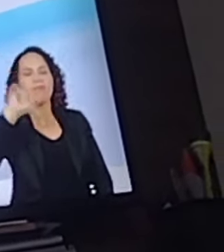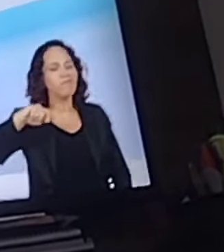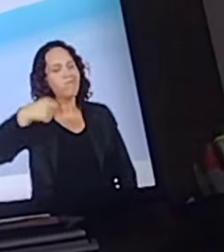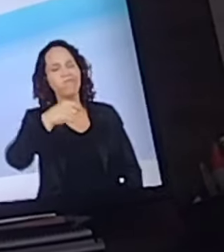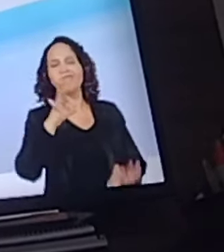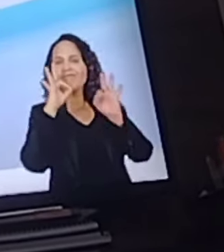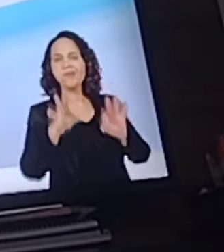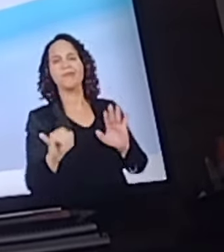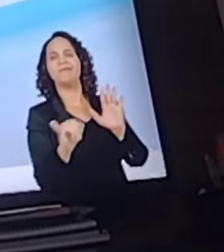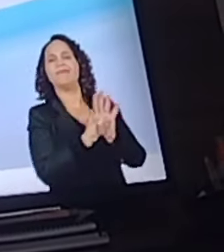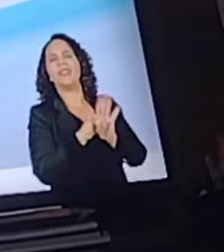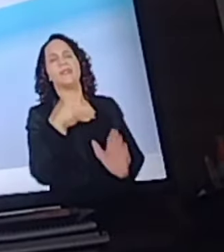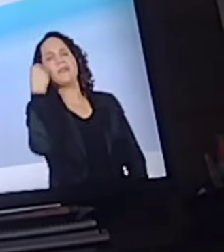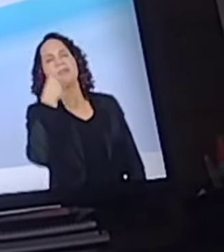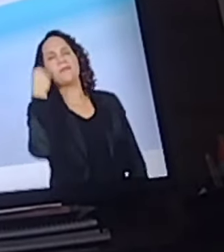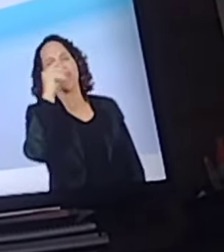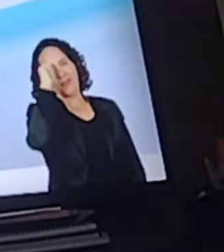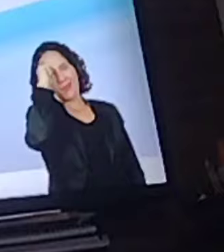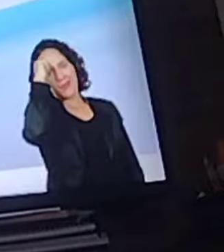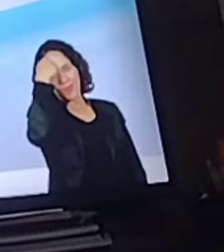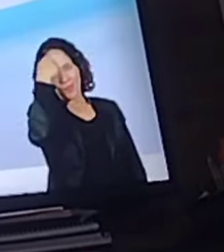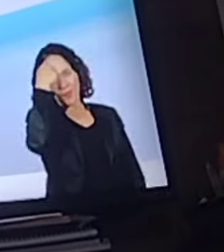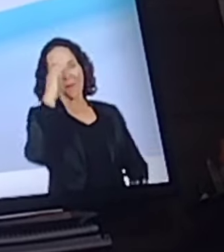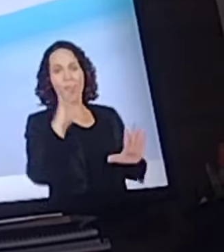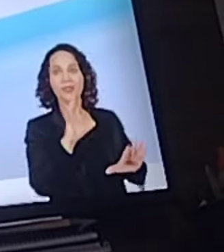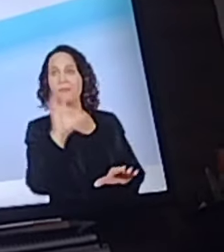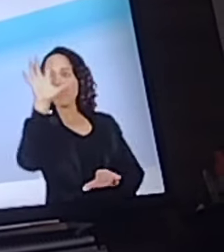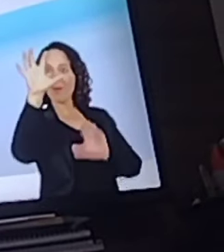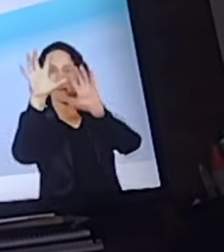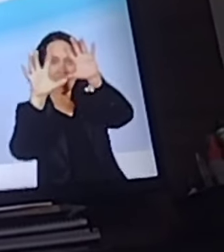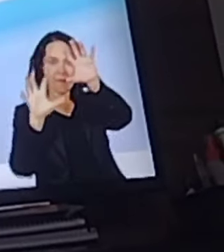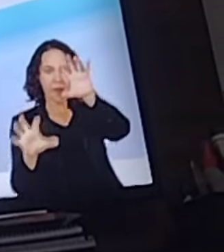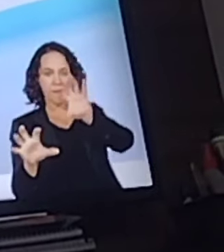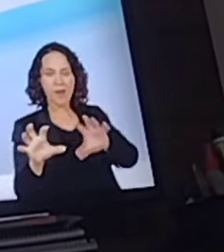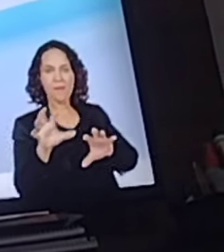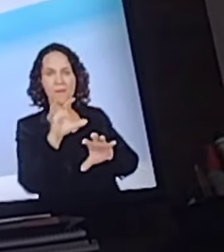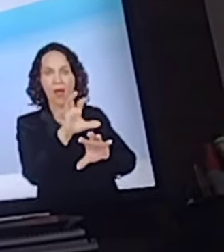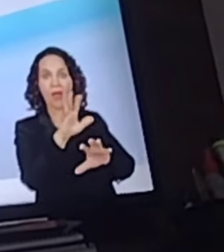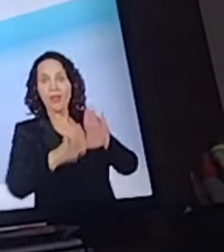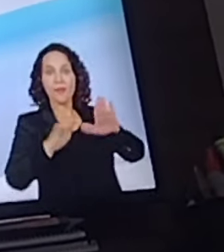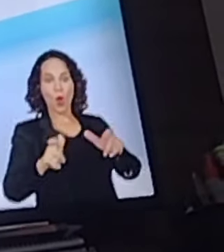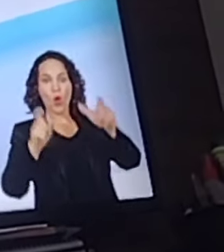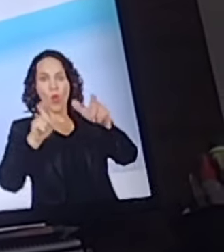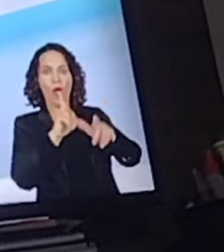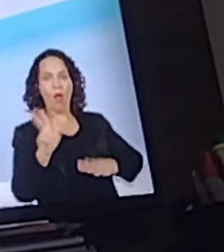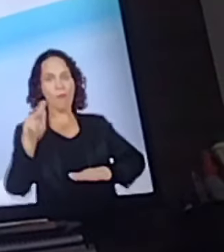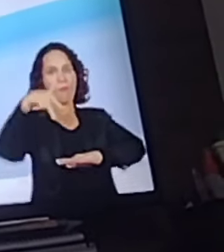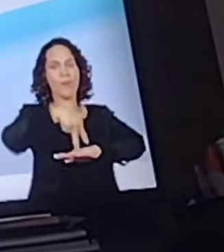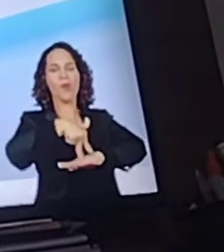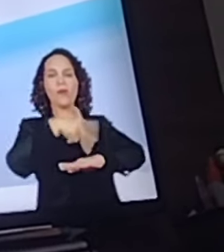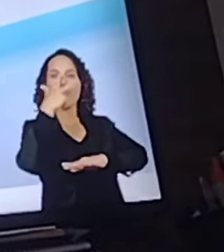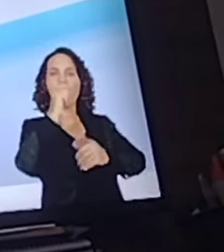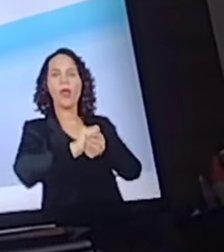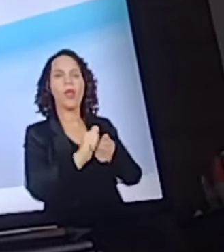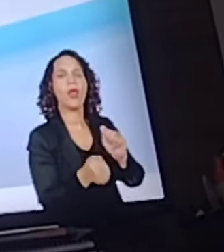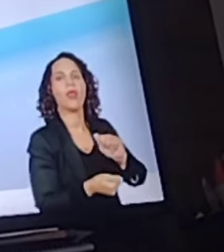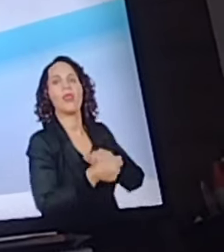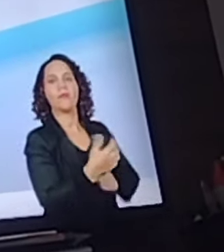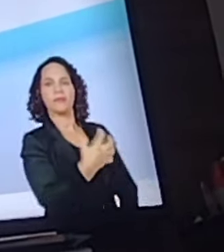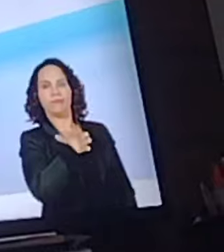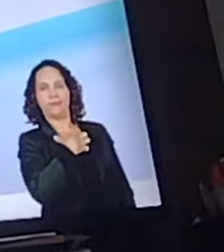que a experiência de ser negro, ela se mobilizava ou se adaptava de acordo com o território que a gente está ocupando.